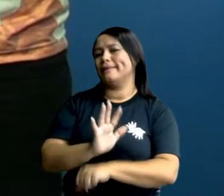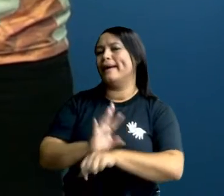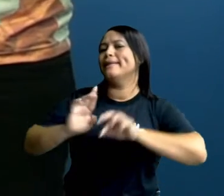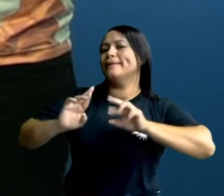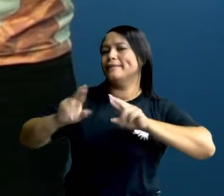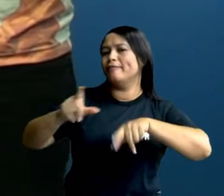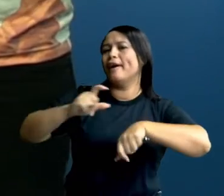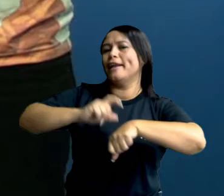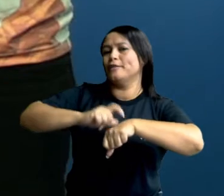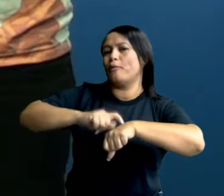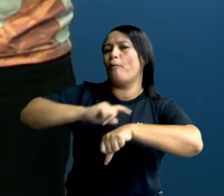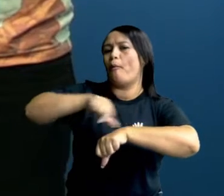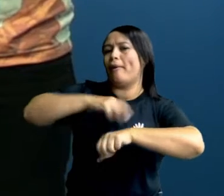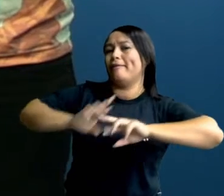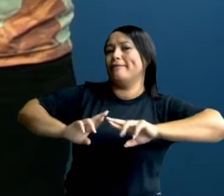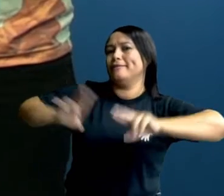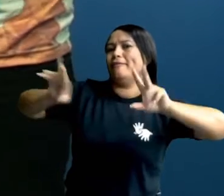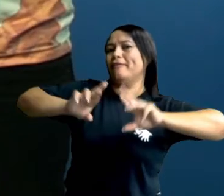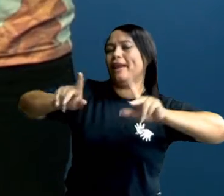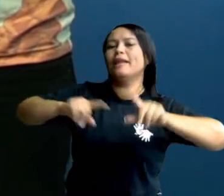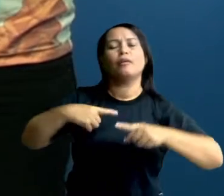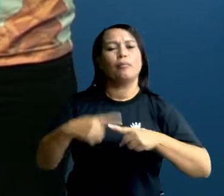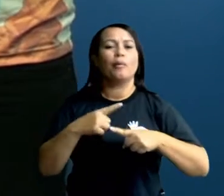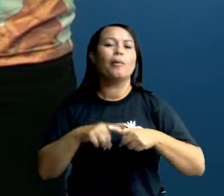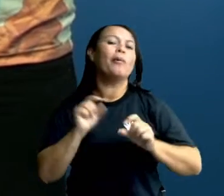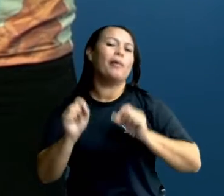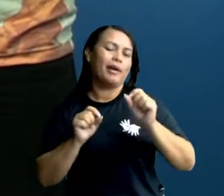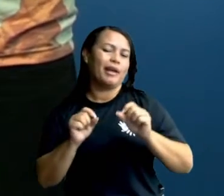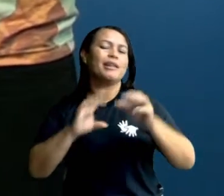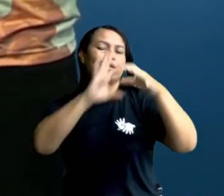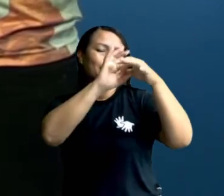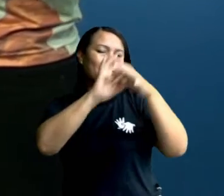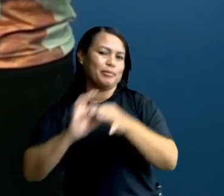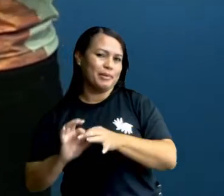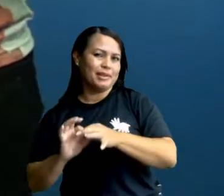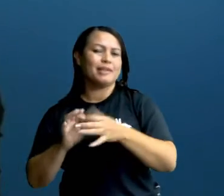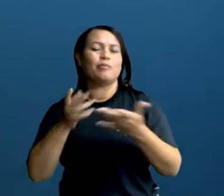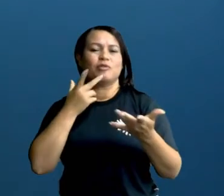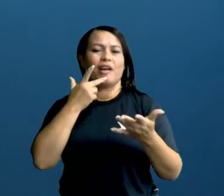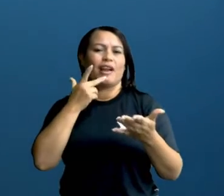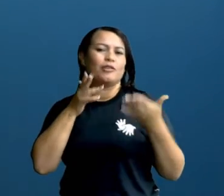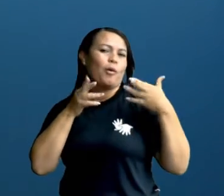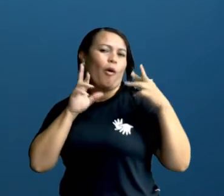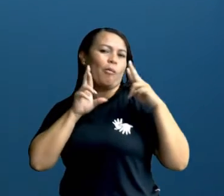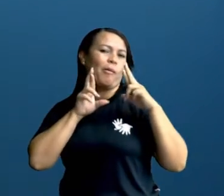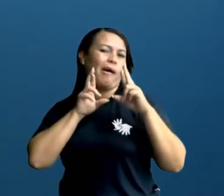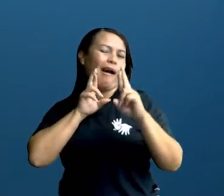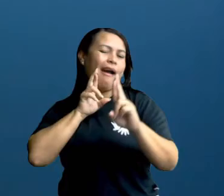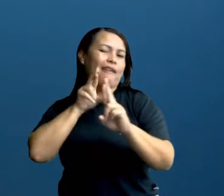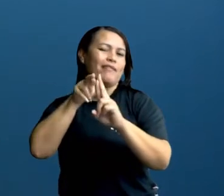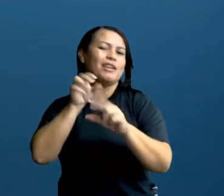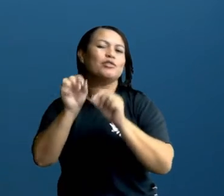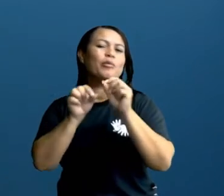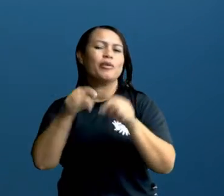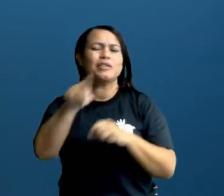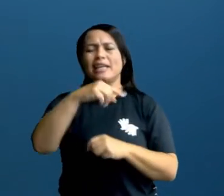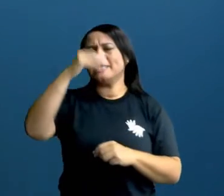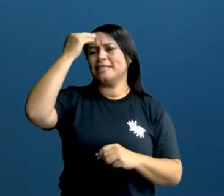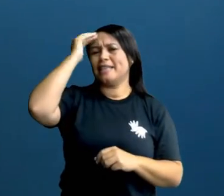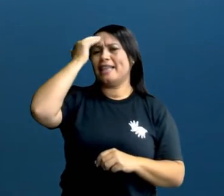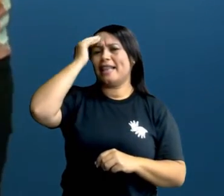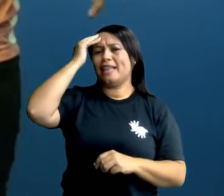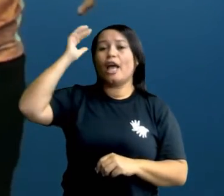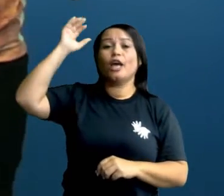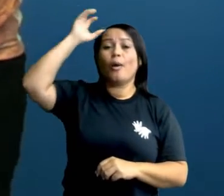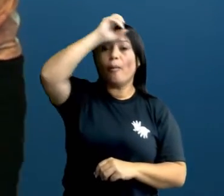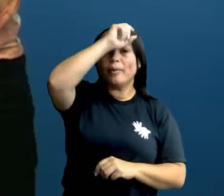diferença de horário relacionada à questão aí da Olimpíada que a gente está se referindo vai, né, ser fácil para você entender e compreender